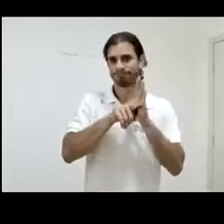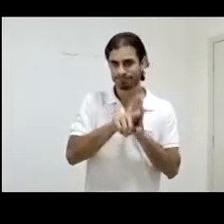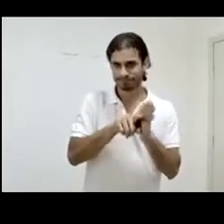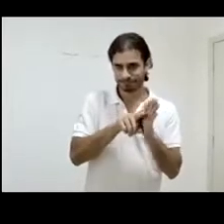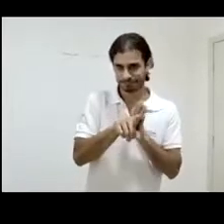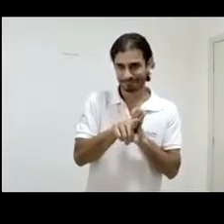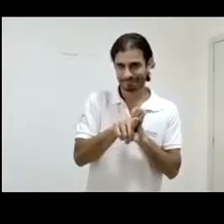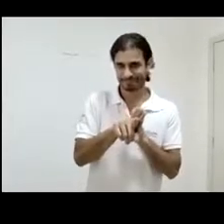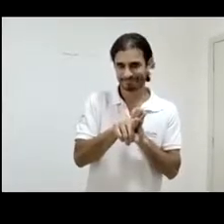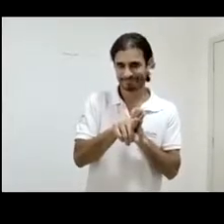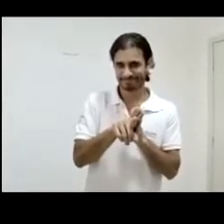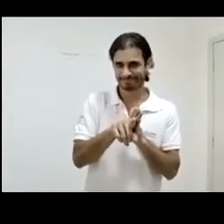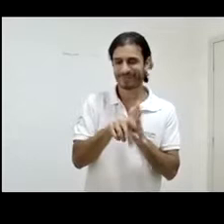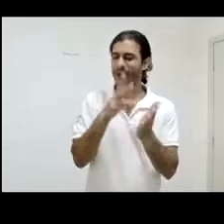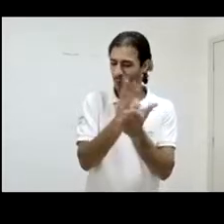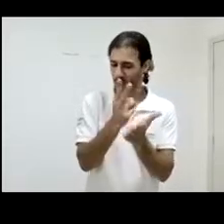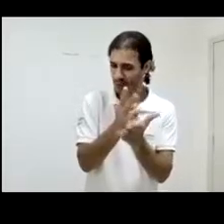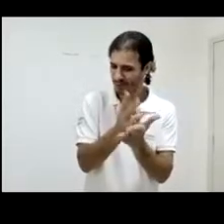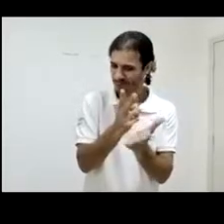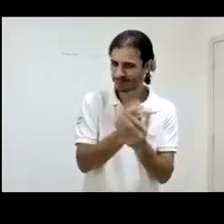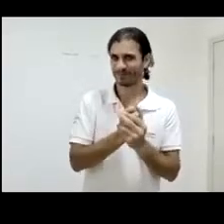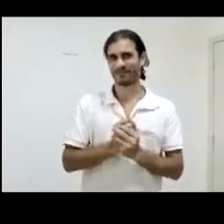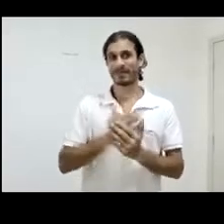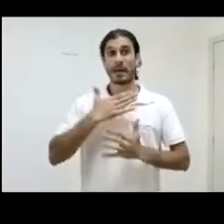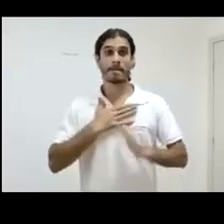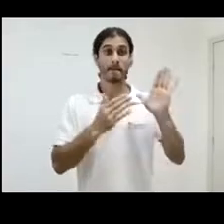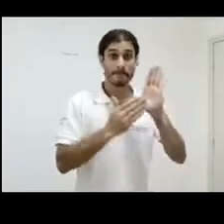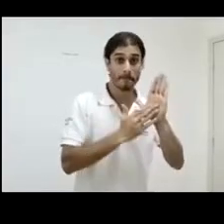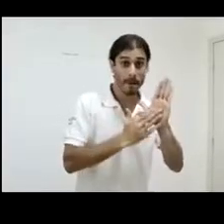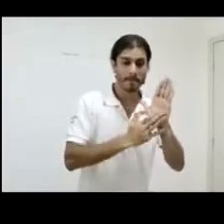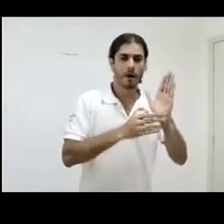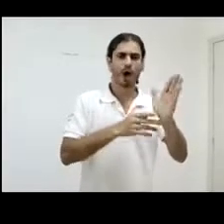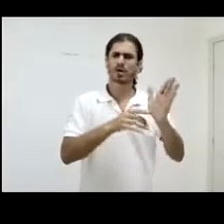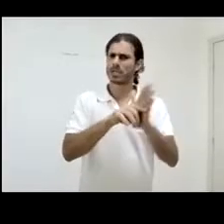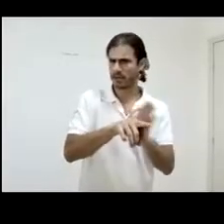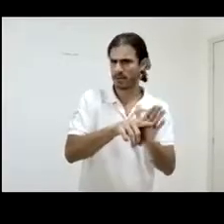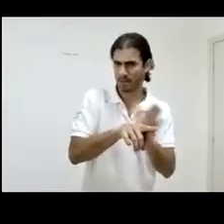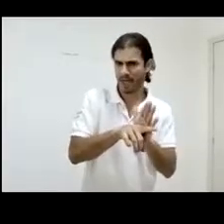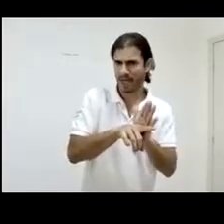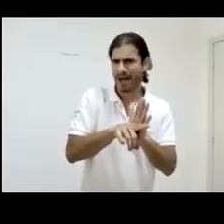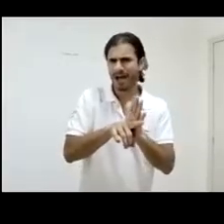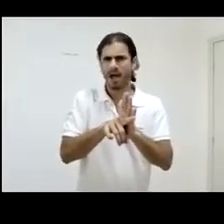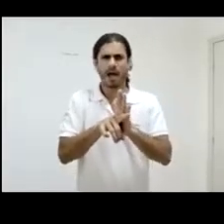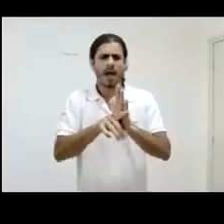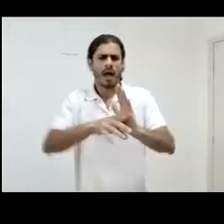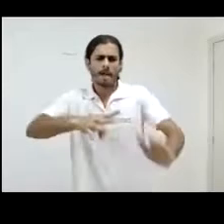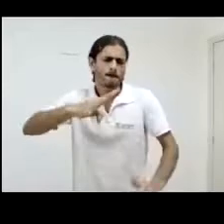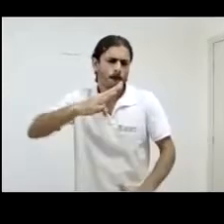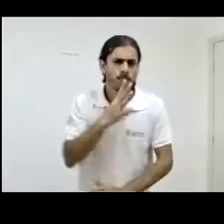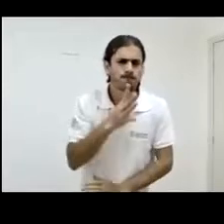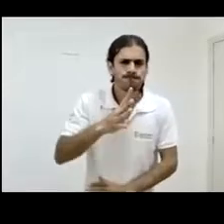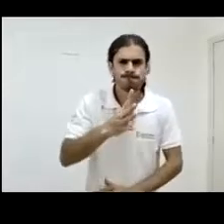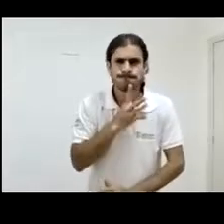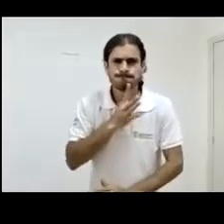Bom, dando continuidade, a minha proposta de pesquisa é conhecer a realidade das bibliotecas do IFES,